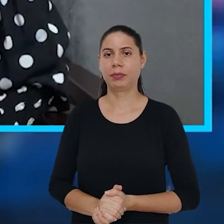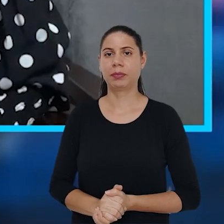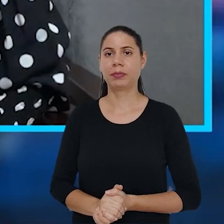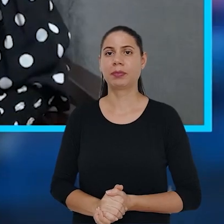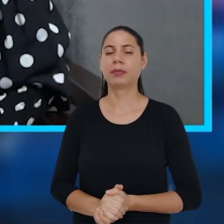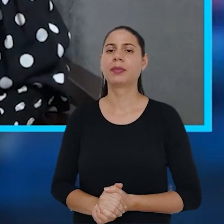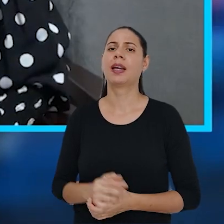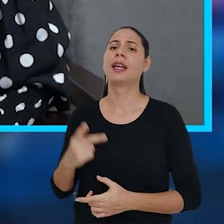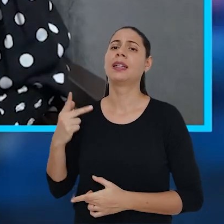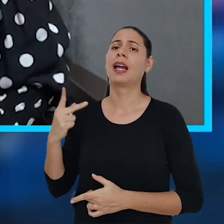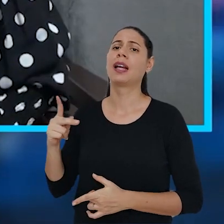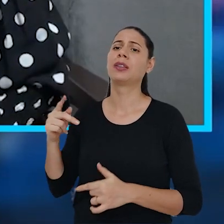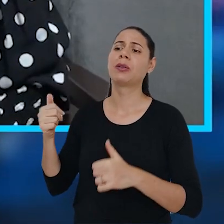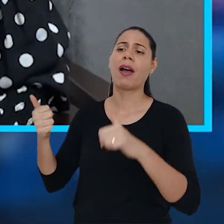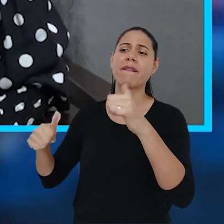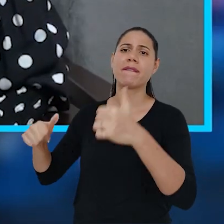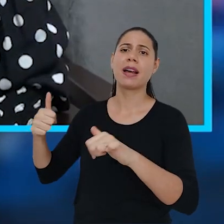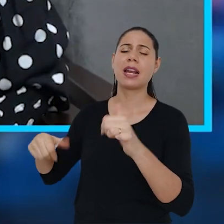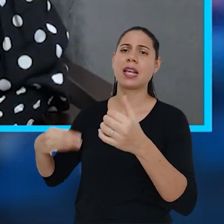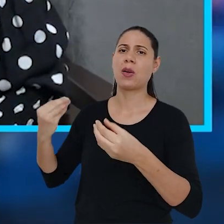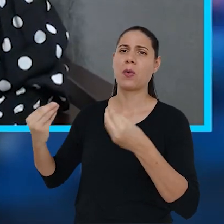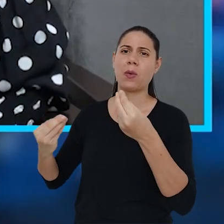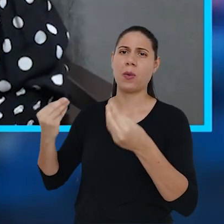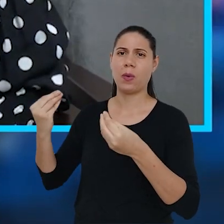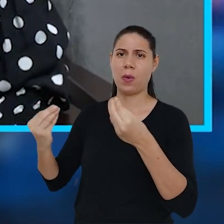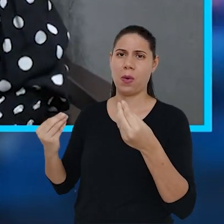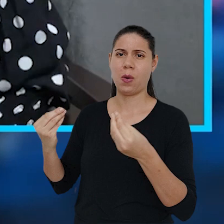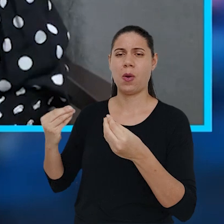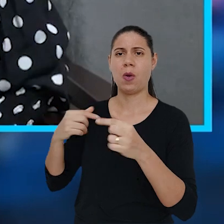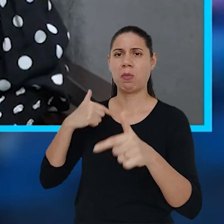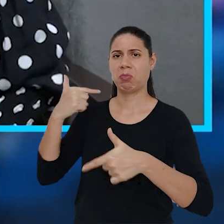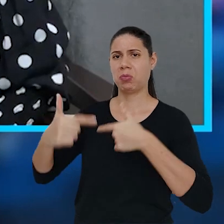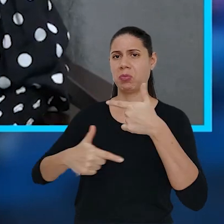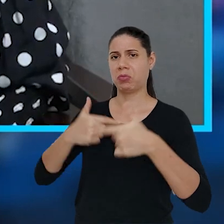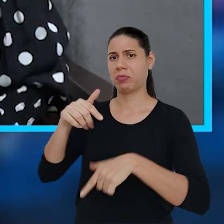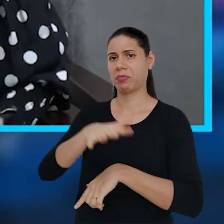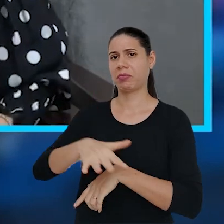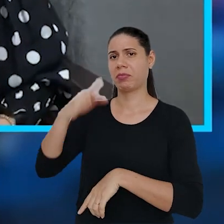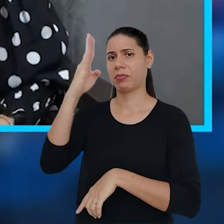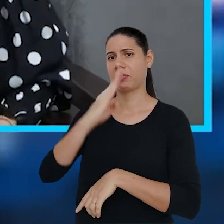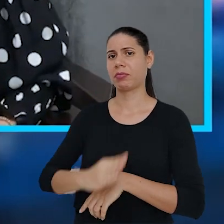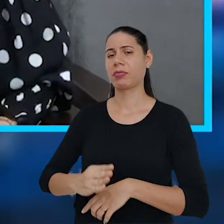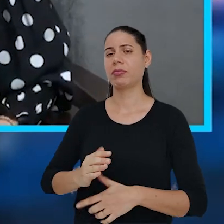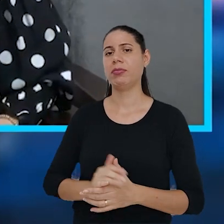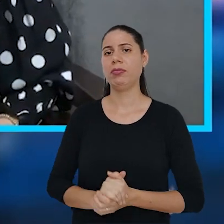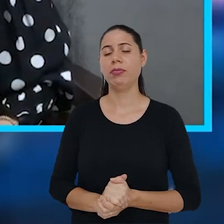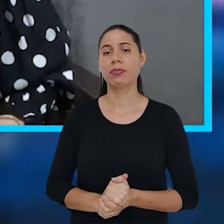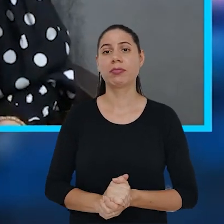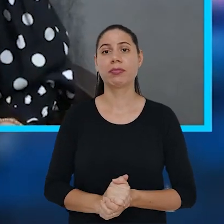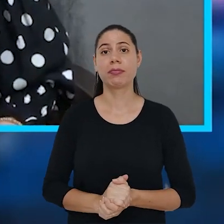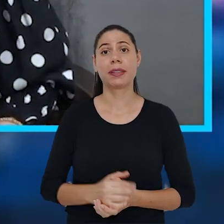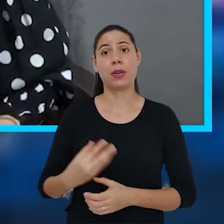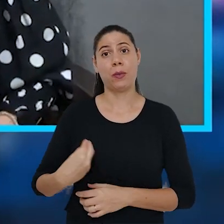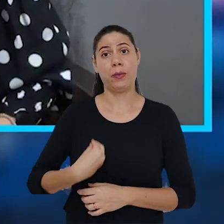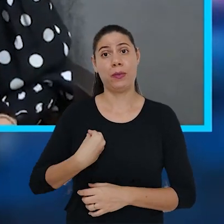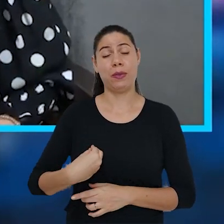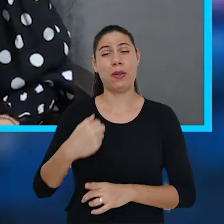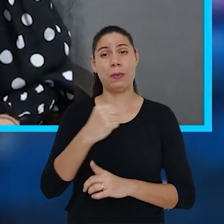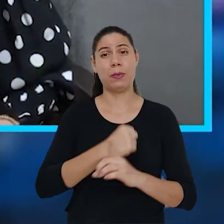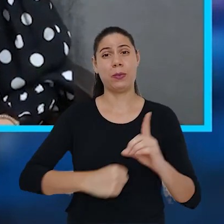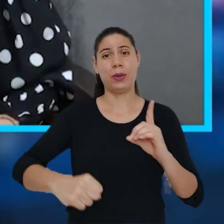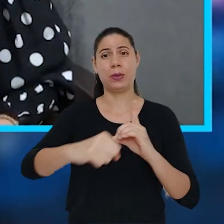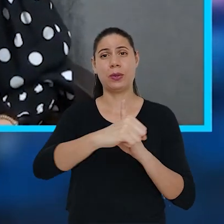Na sua avaliação, como está a situação das trabalhadoras no Brasil? Vivemos numa